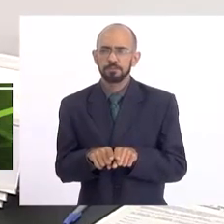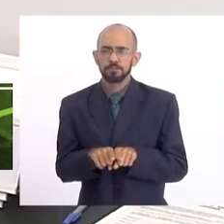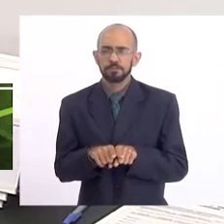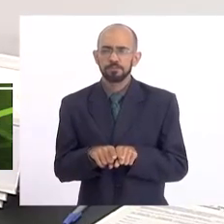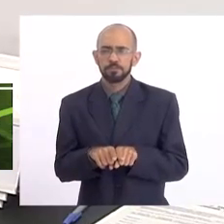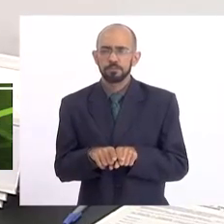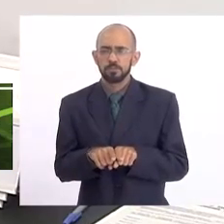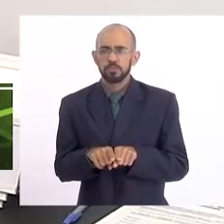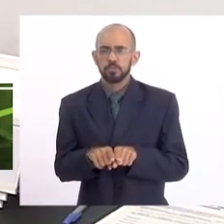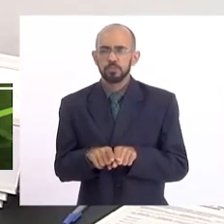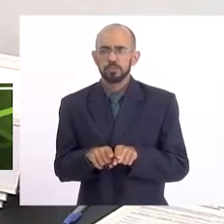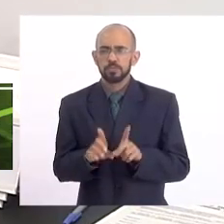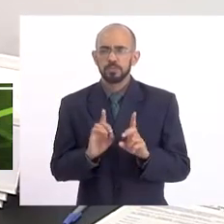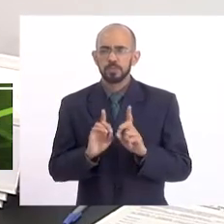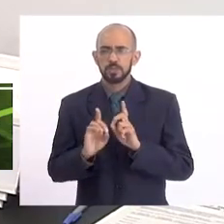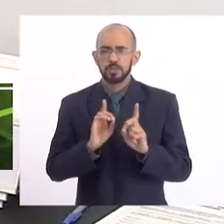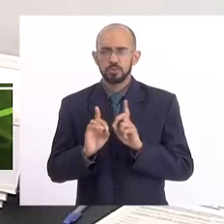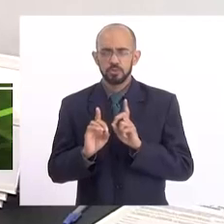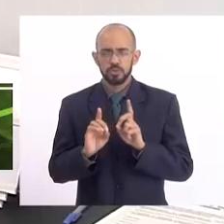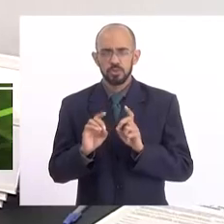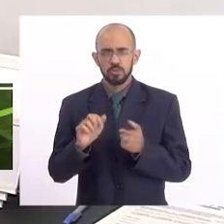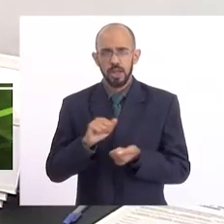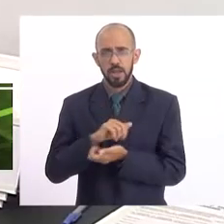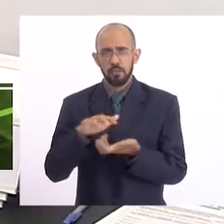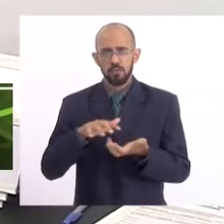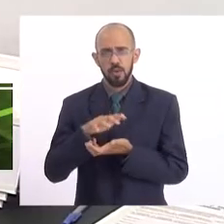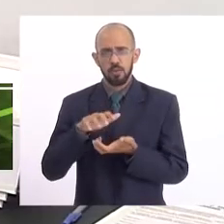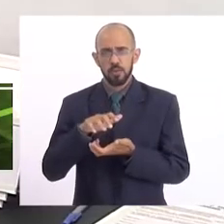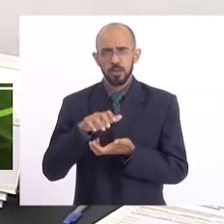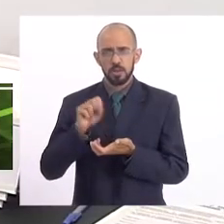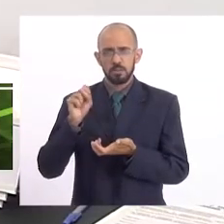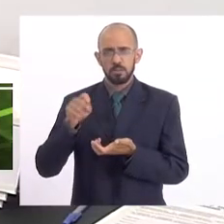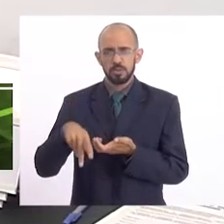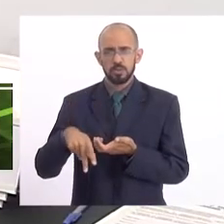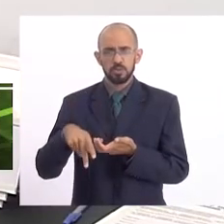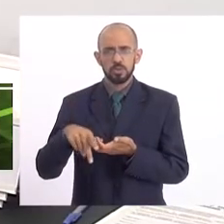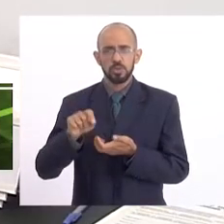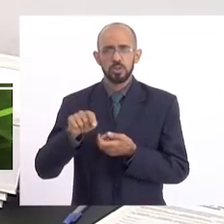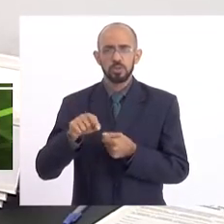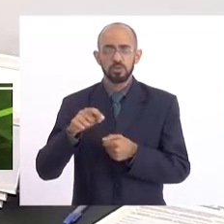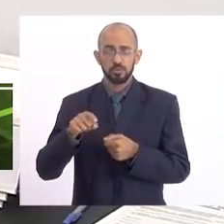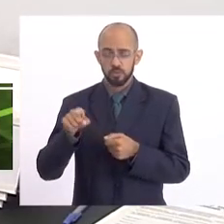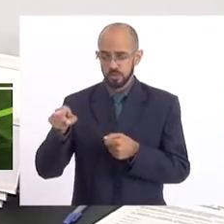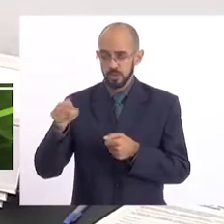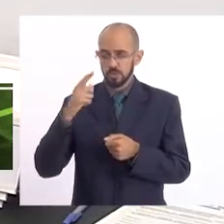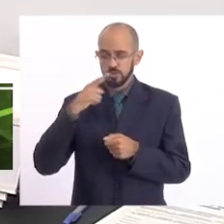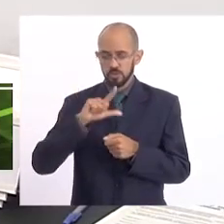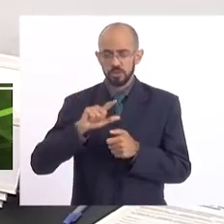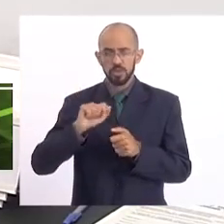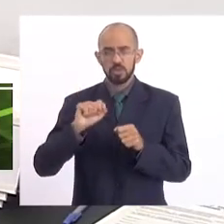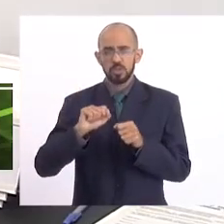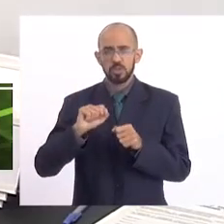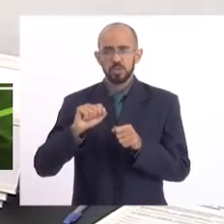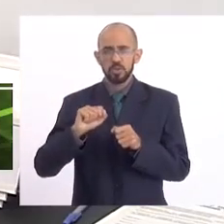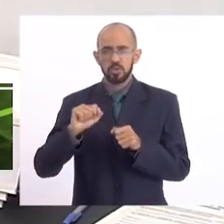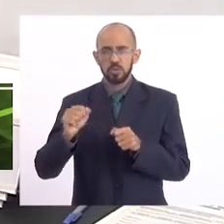da discussão aqui da reforma da Previdência é que vocês conseguiram colocar nós naquela discussão, e também tem um mérito